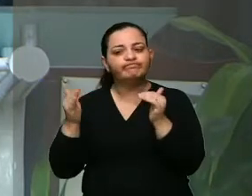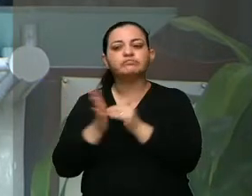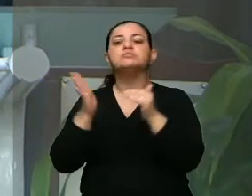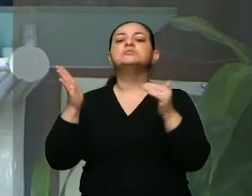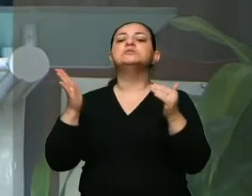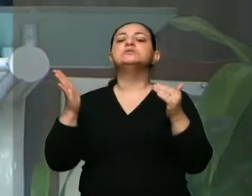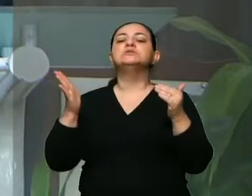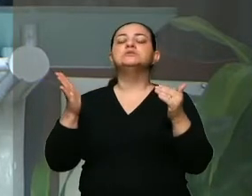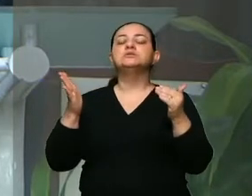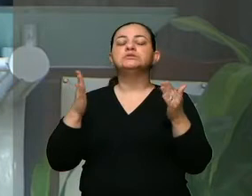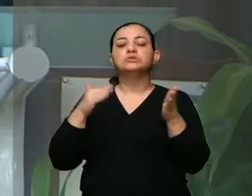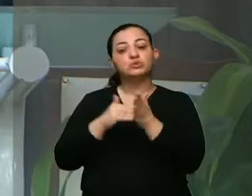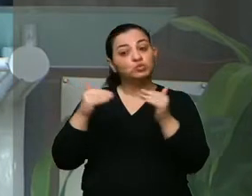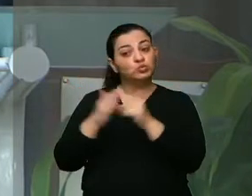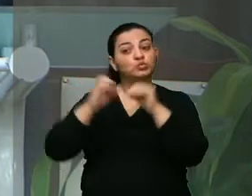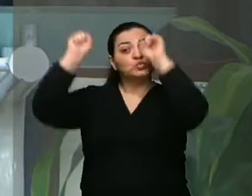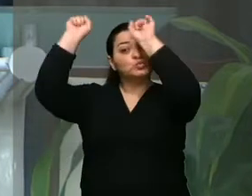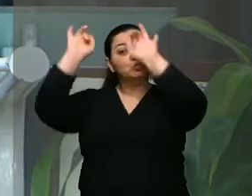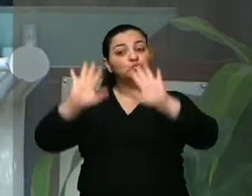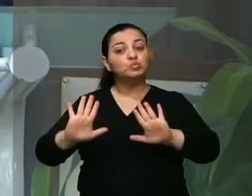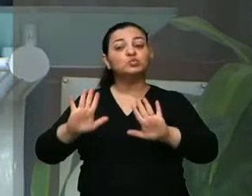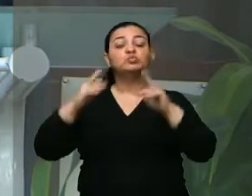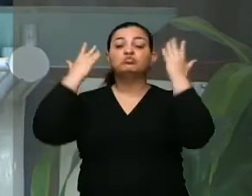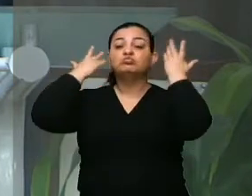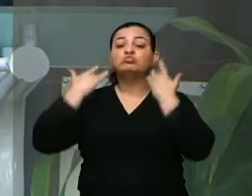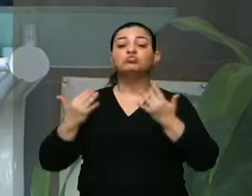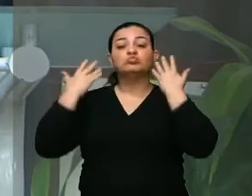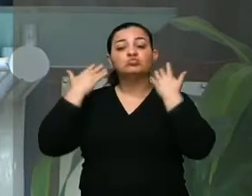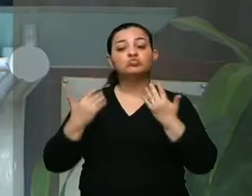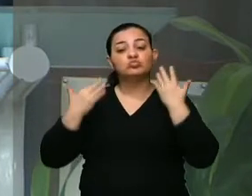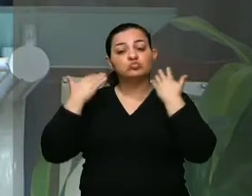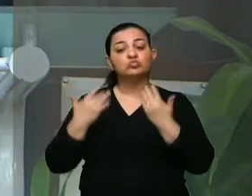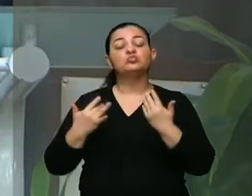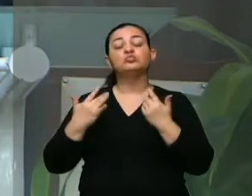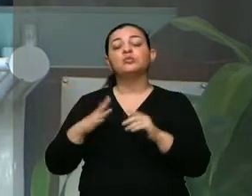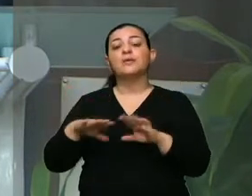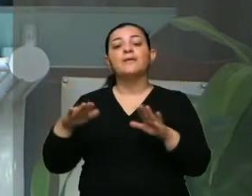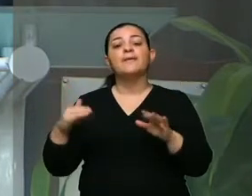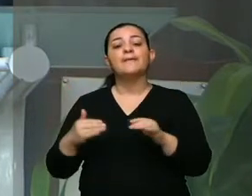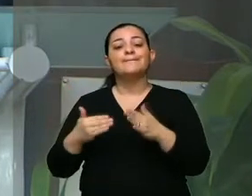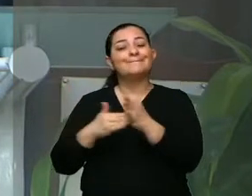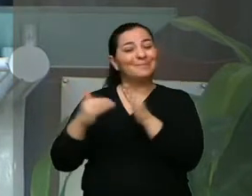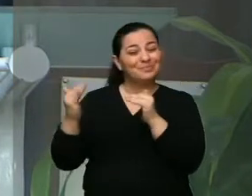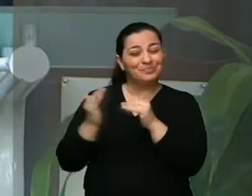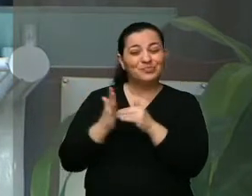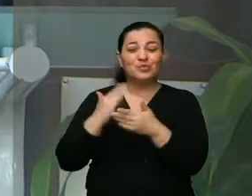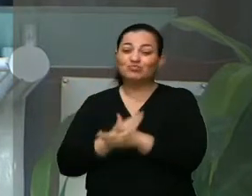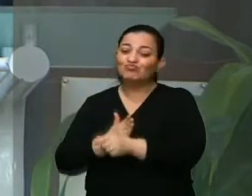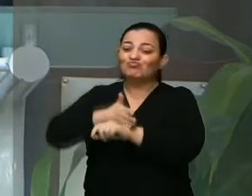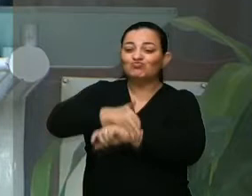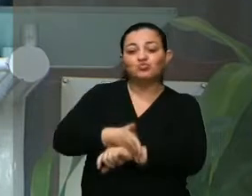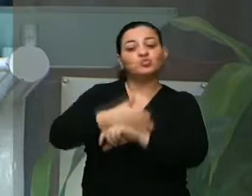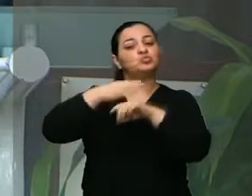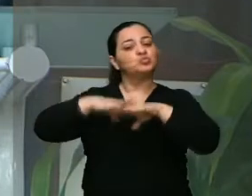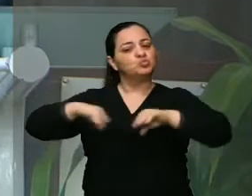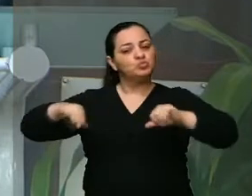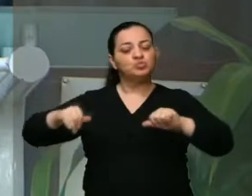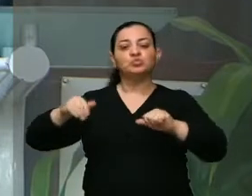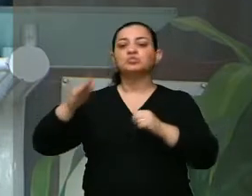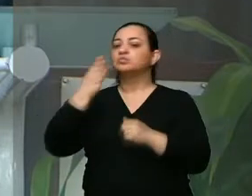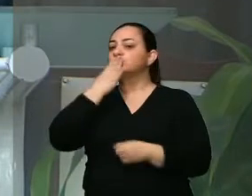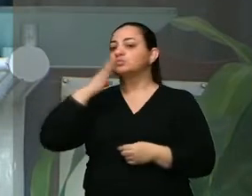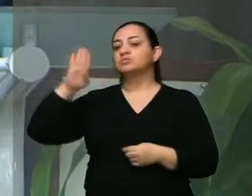de uma benção natural não é privou eles entrarem na terra da promessa